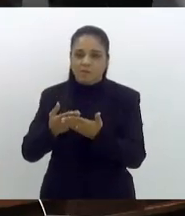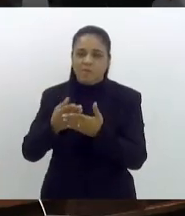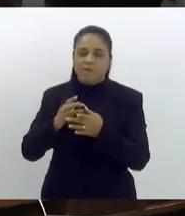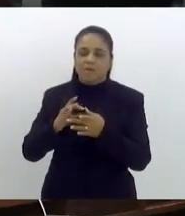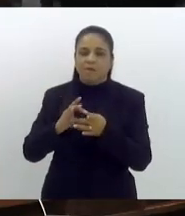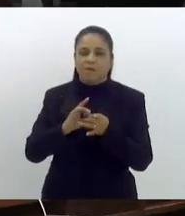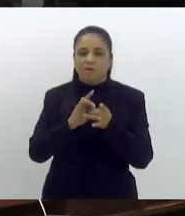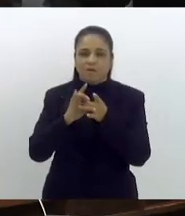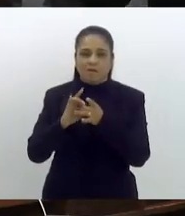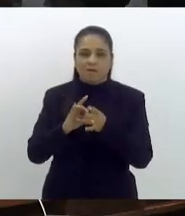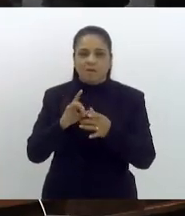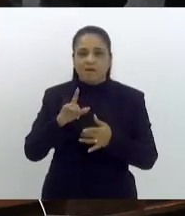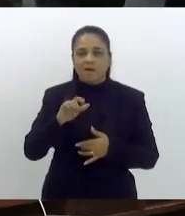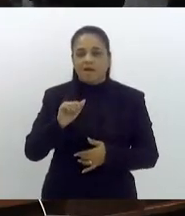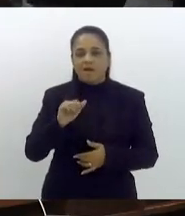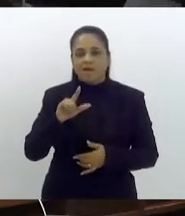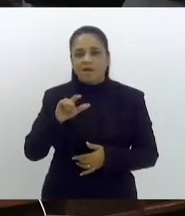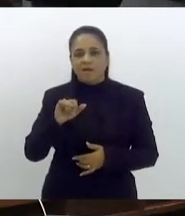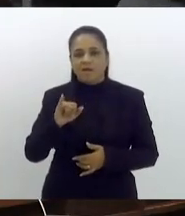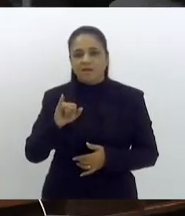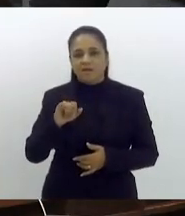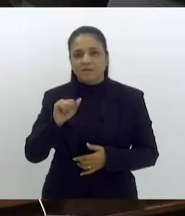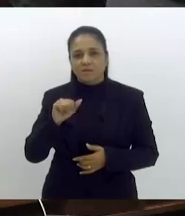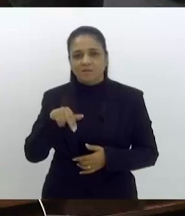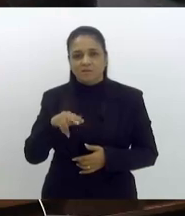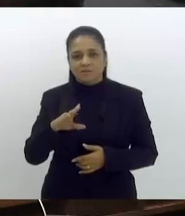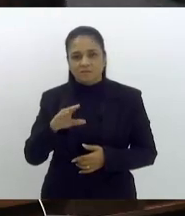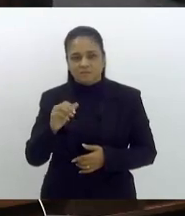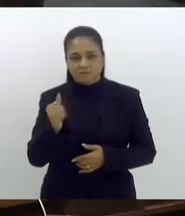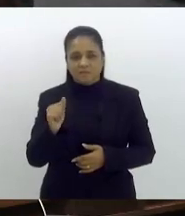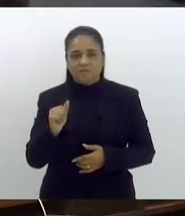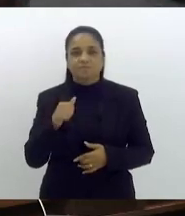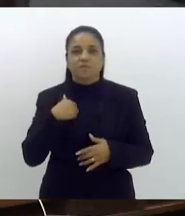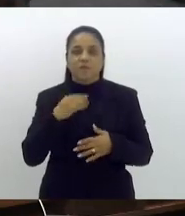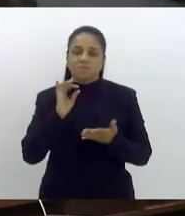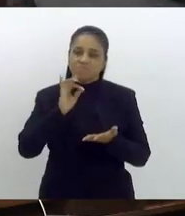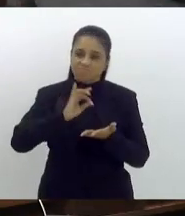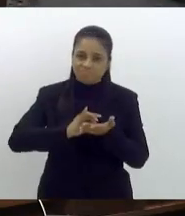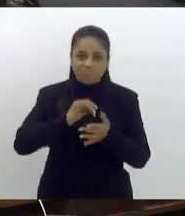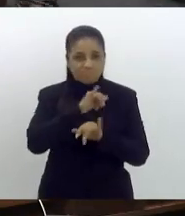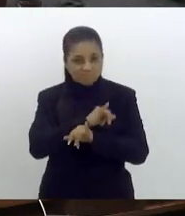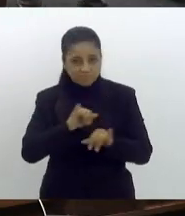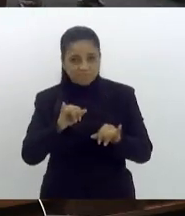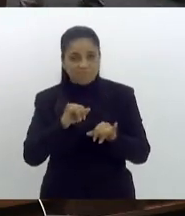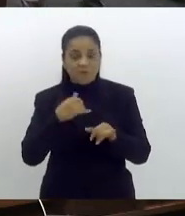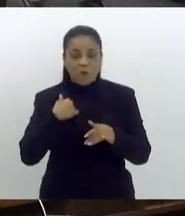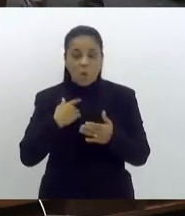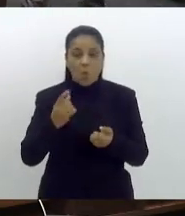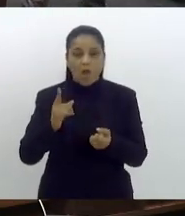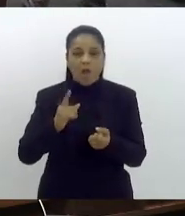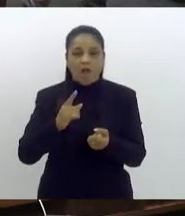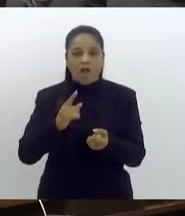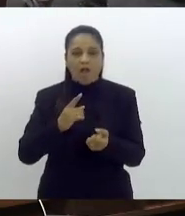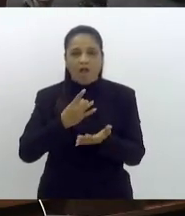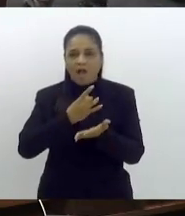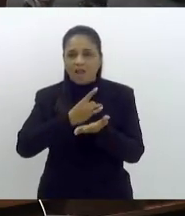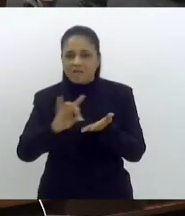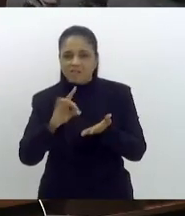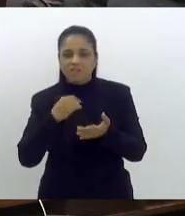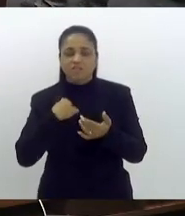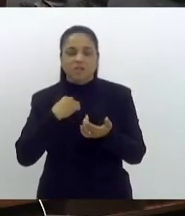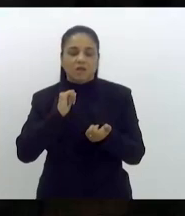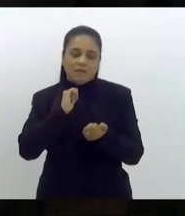Tá bom eu gosto de histórias baseados faciais eu fui uma criança alérgica e atleta